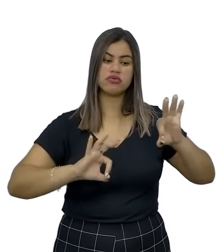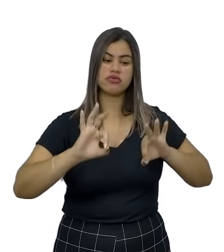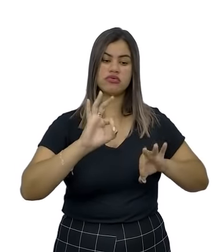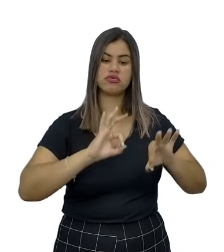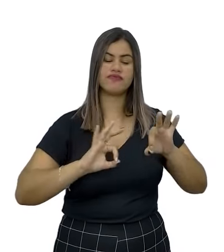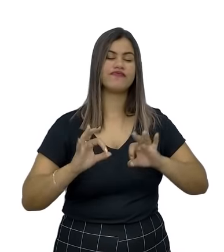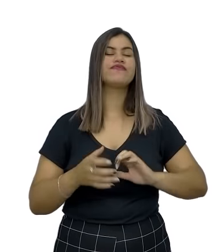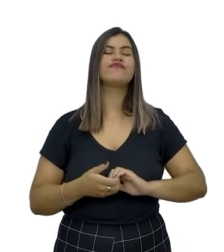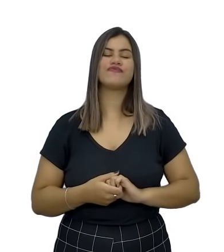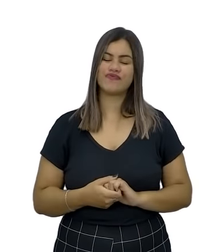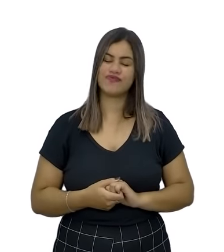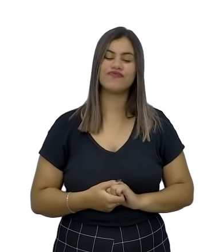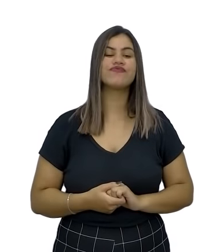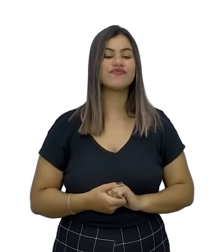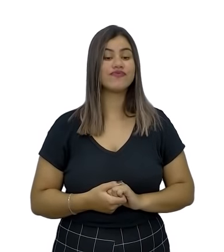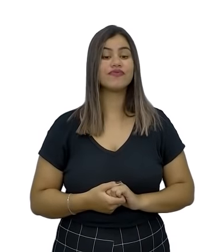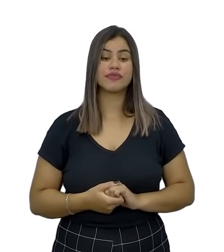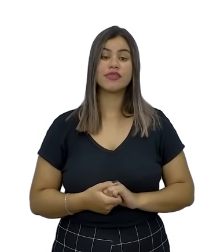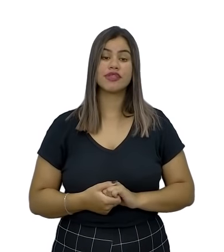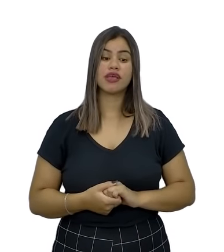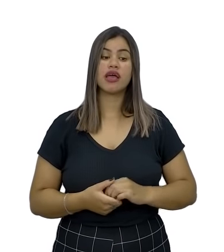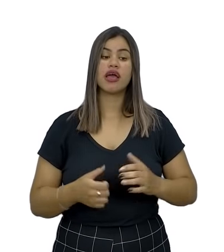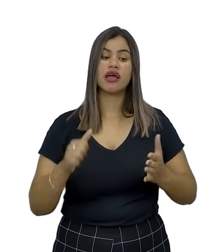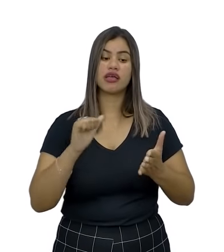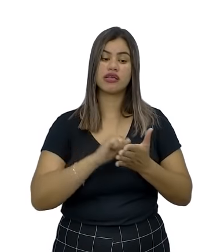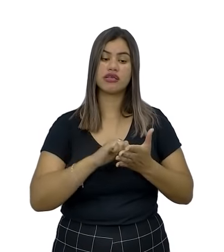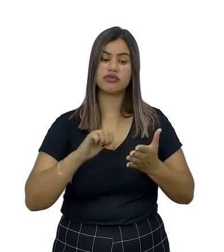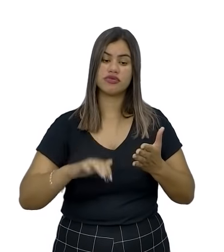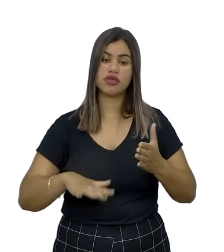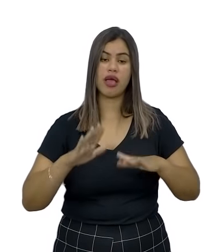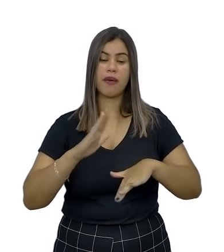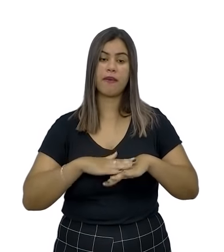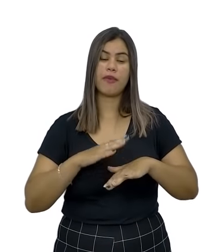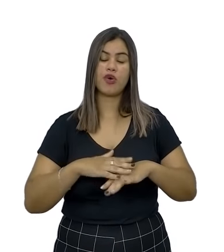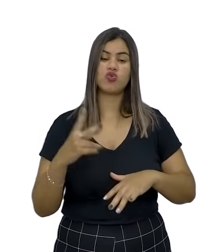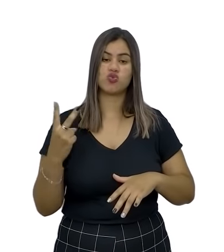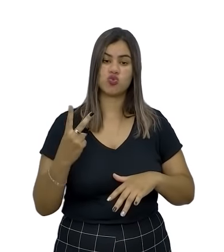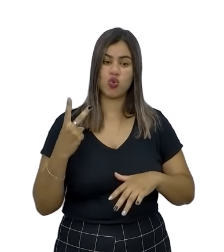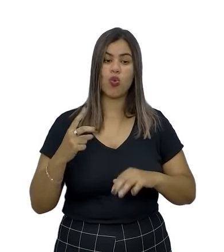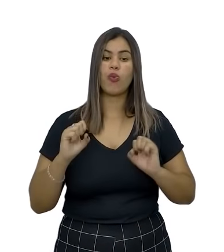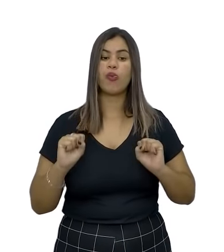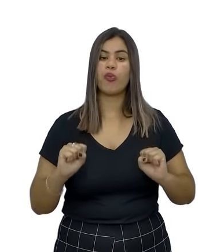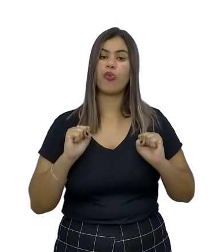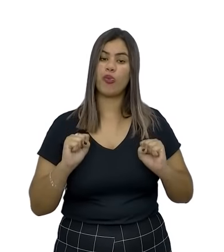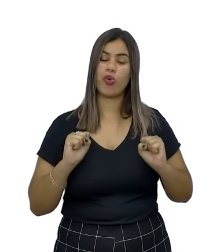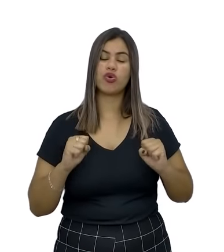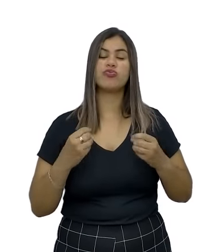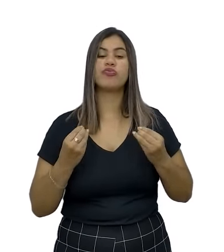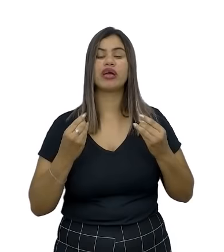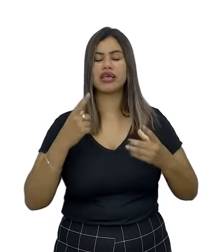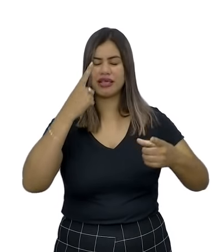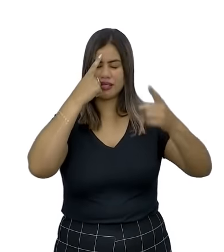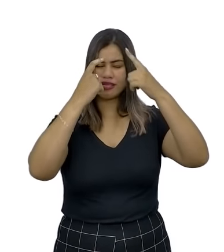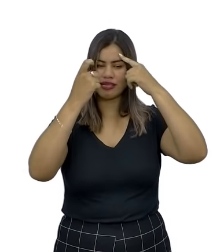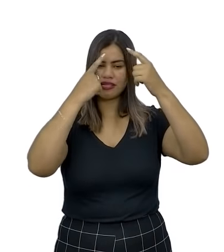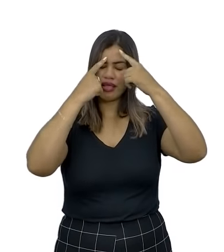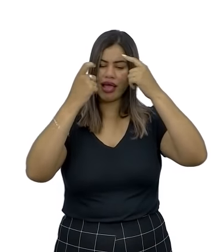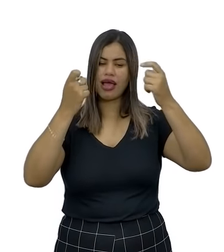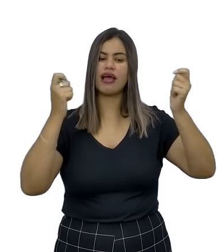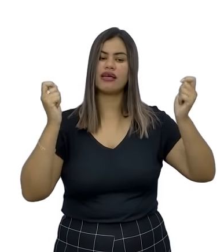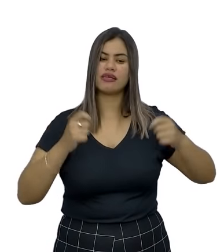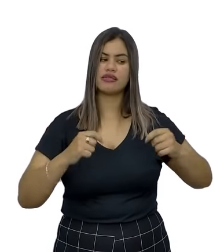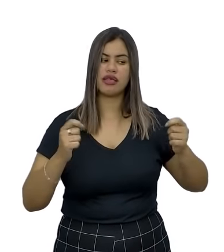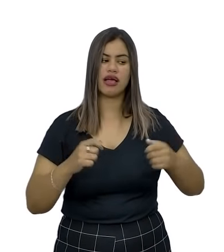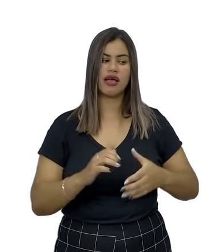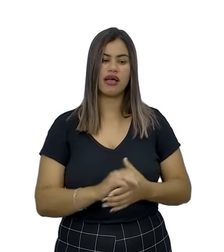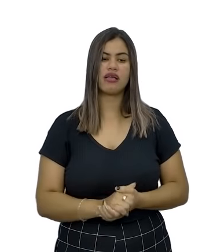sua resolução. Essa atividade pode ser realizada em duplas, para que a troca de ideias seja possível. Aí